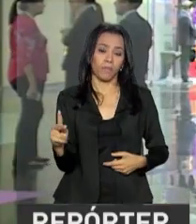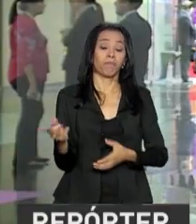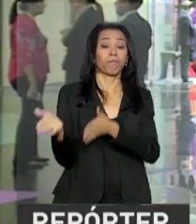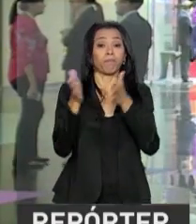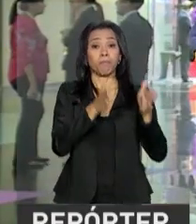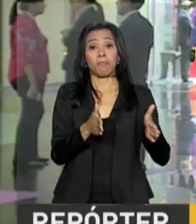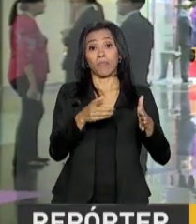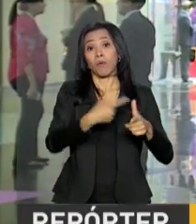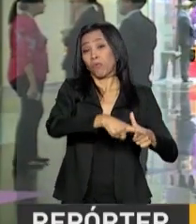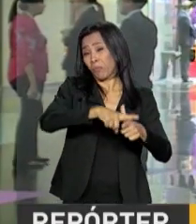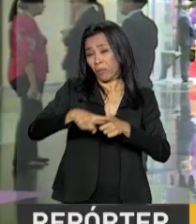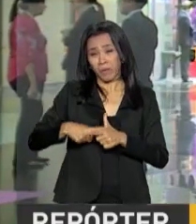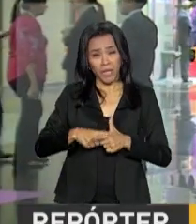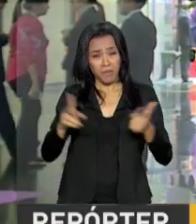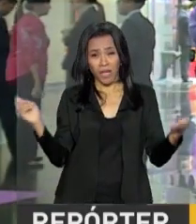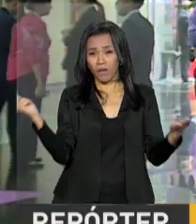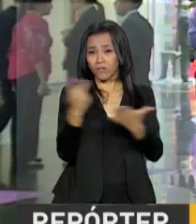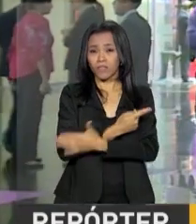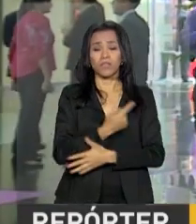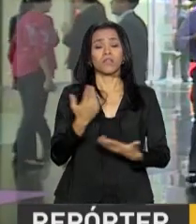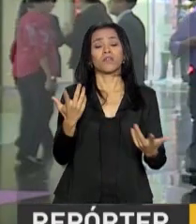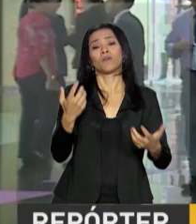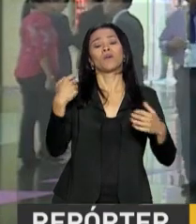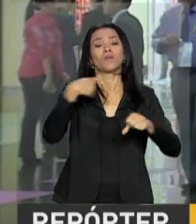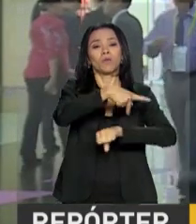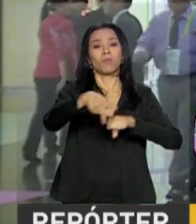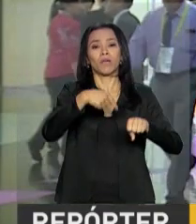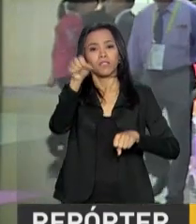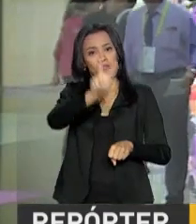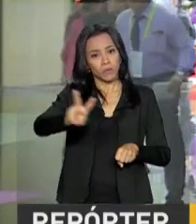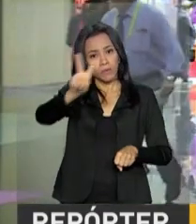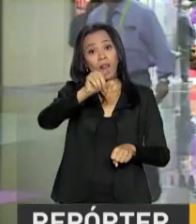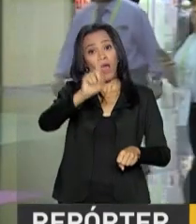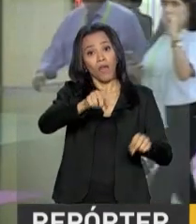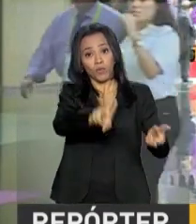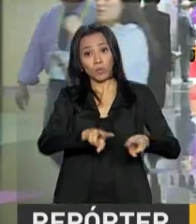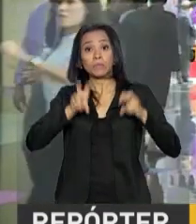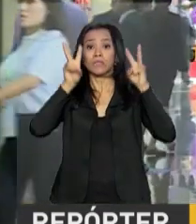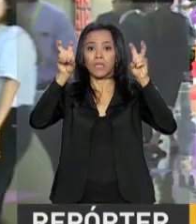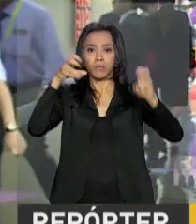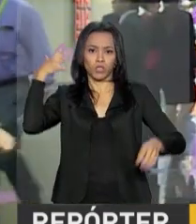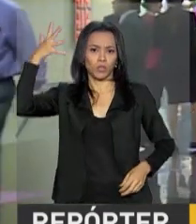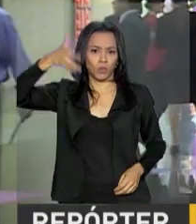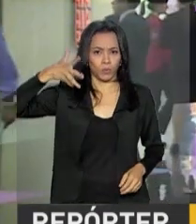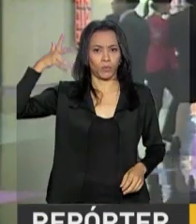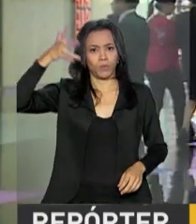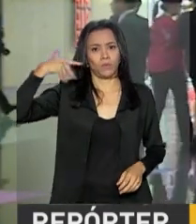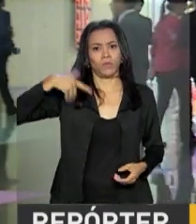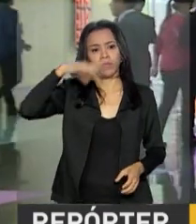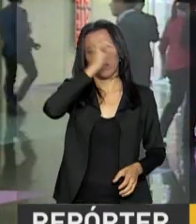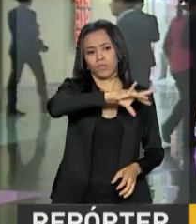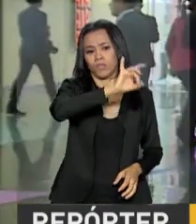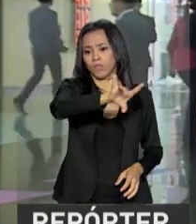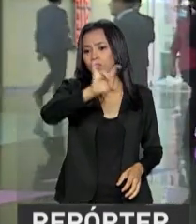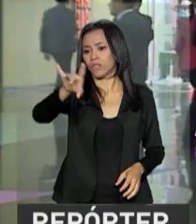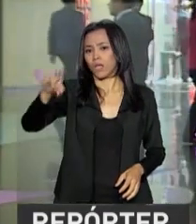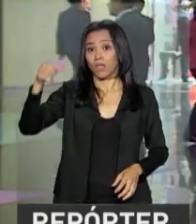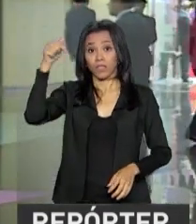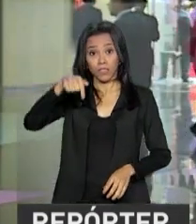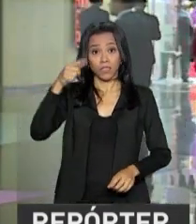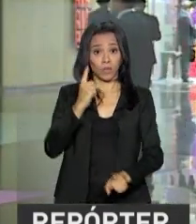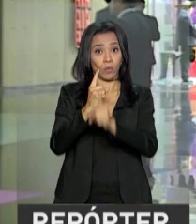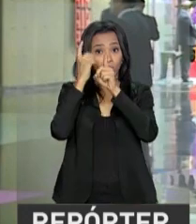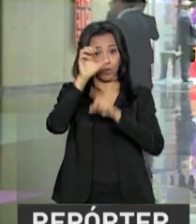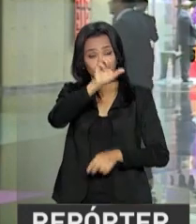na Venezuela foi outro tema que recebeu destaque nos discursos dos chefes de Estado e de governo aqui na Cúpula das